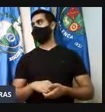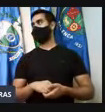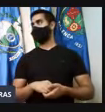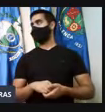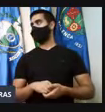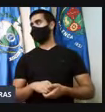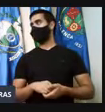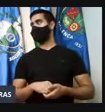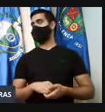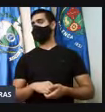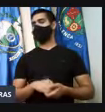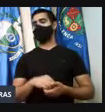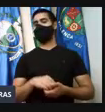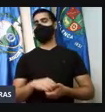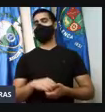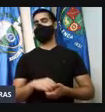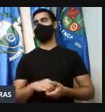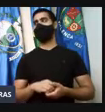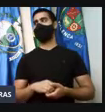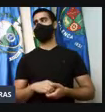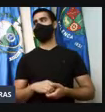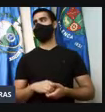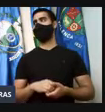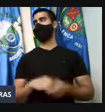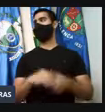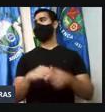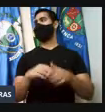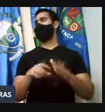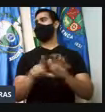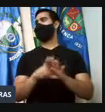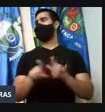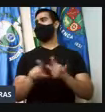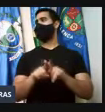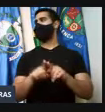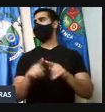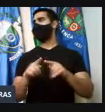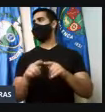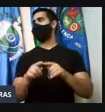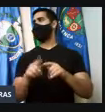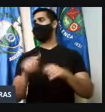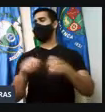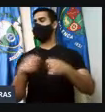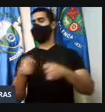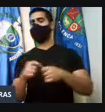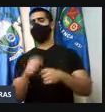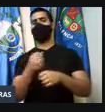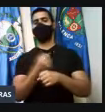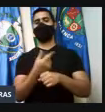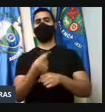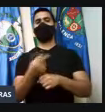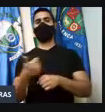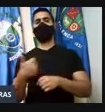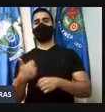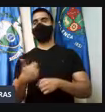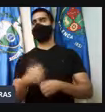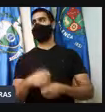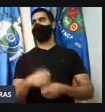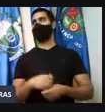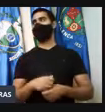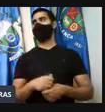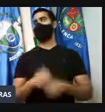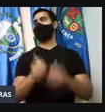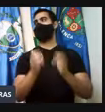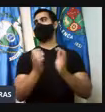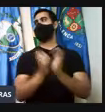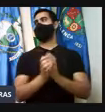Memorando 01, assunto dispõe-se a uma lei ordinária anual para exercício financeiro de 2021 e da outras providências. Comissão